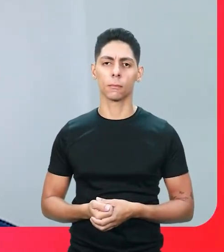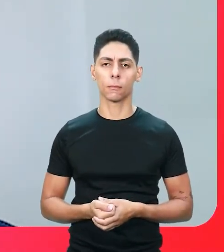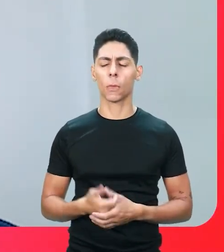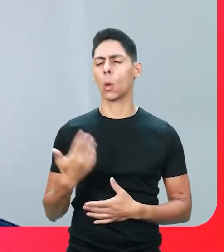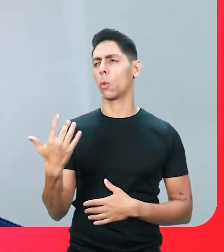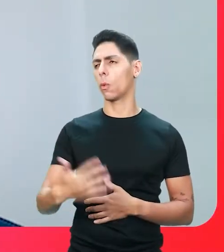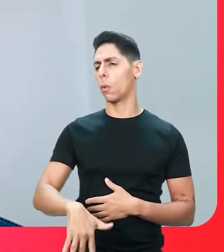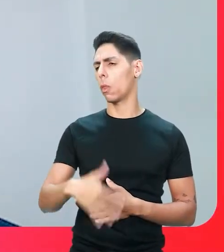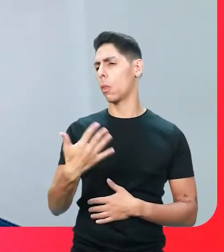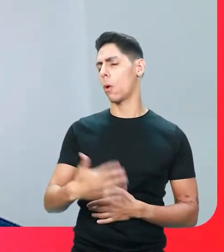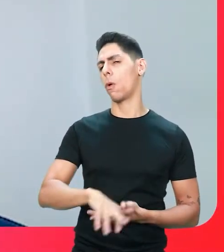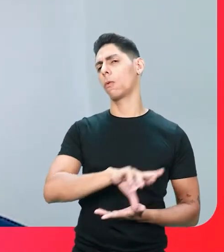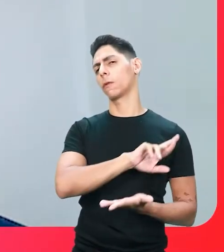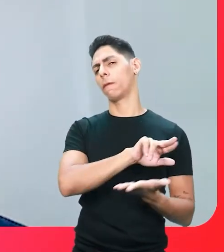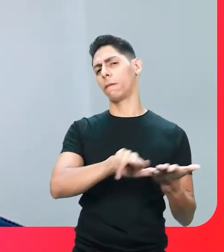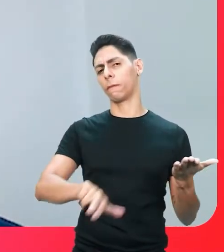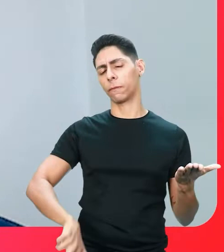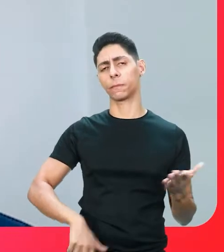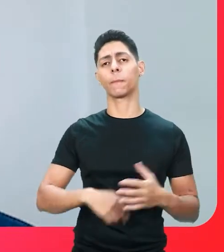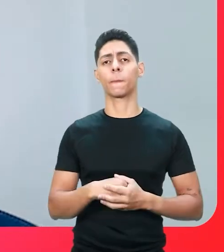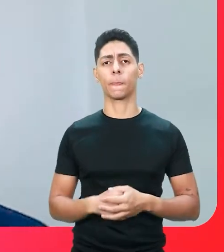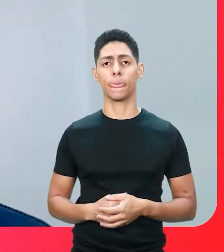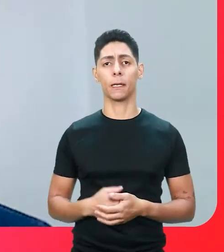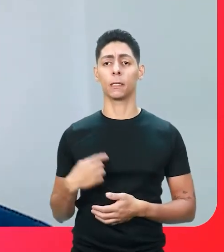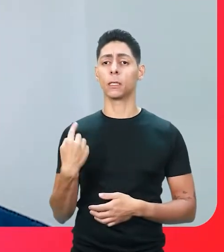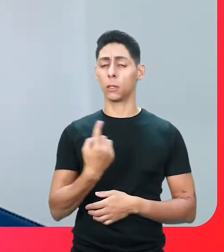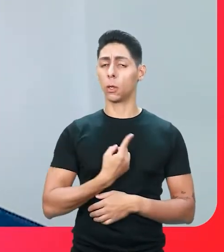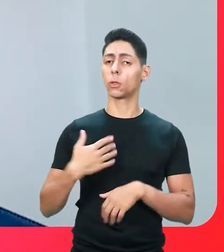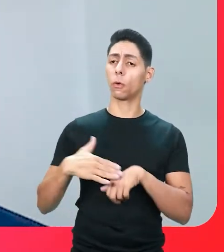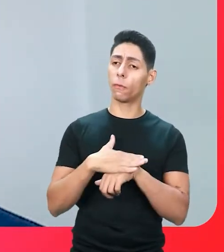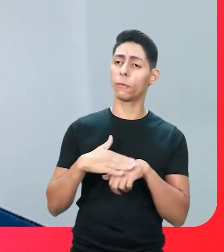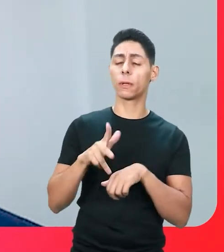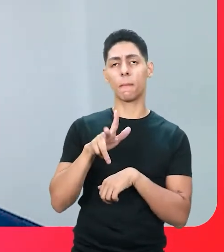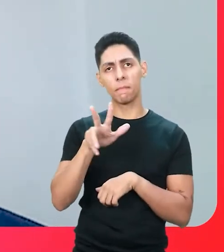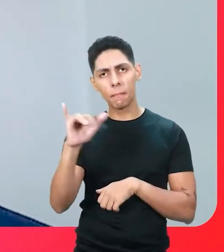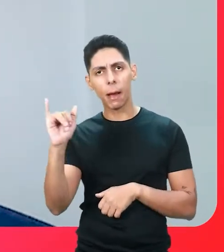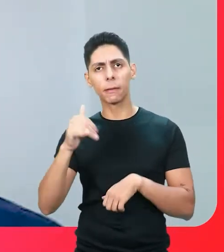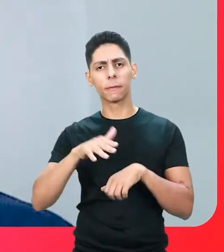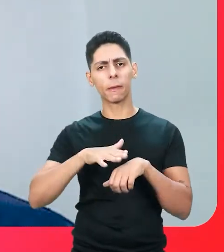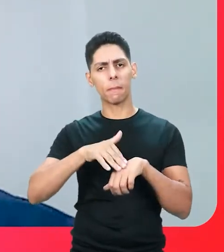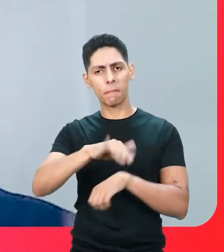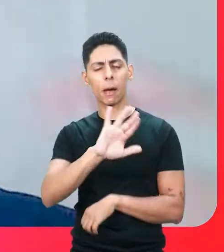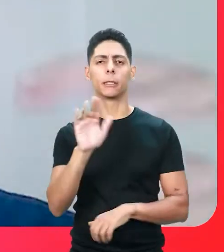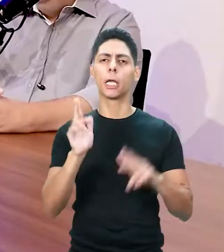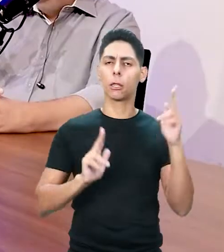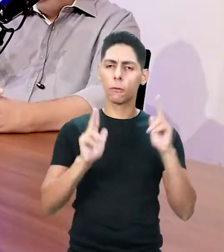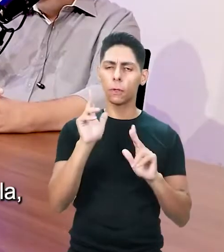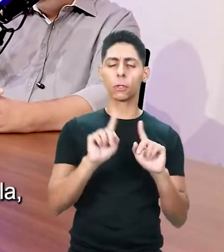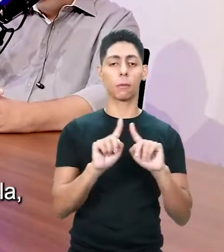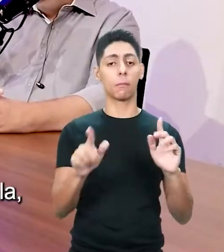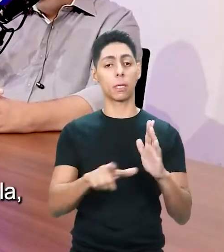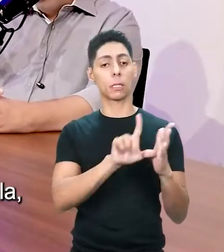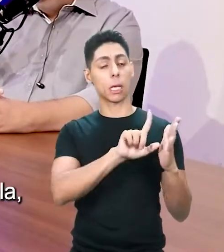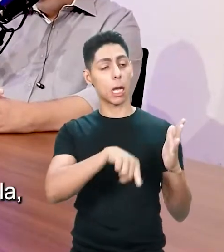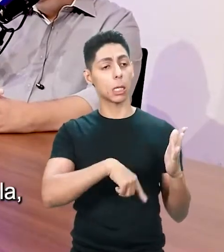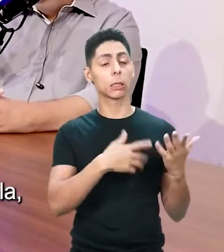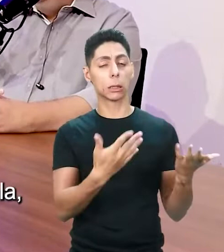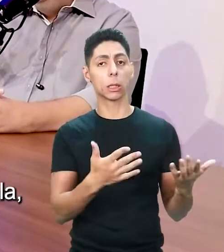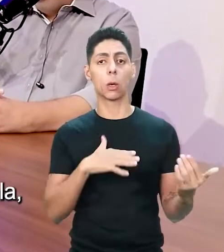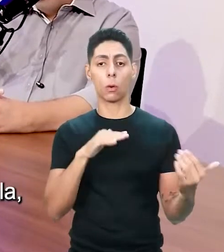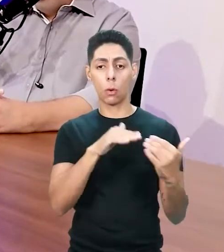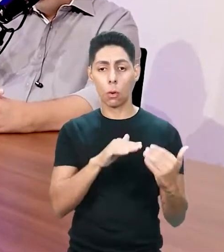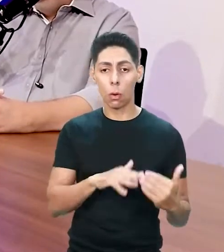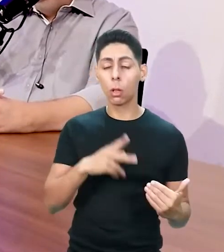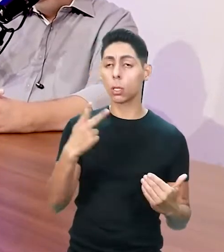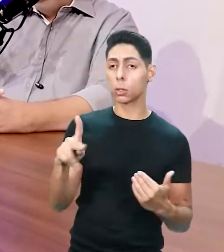muitos. Isso vai tornar a nossa conversa ainda mais divertida. Mas antes, dizer que eu concordo plenamente com ela, com